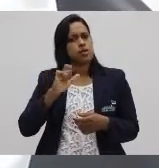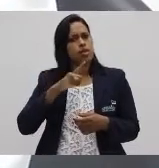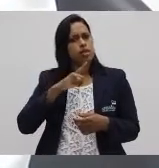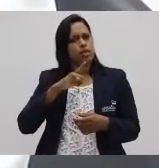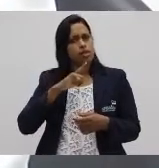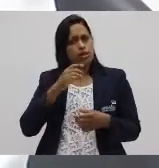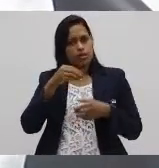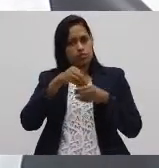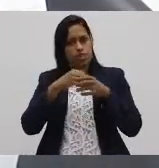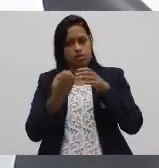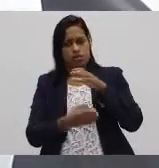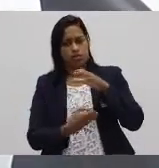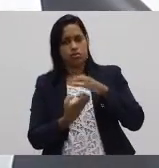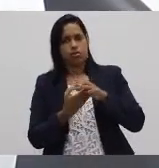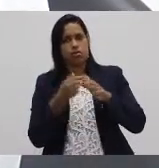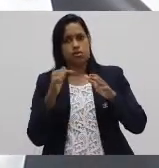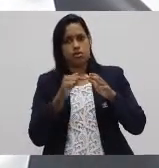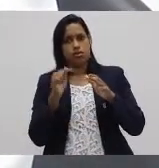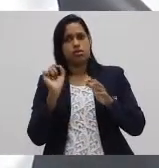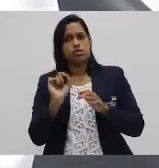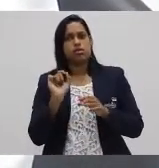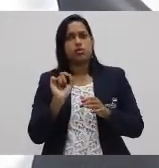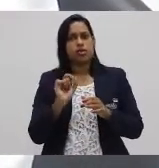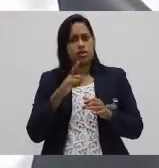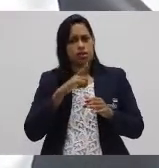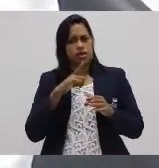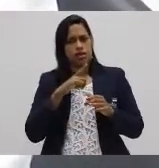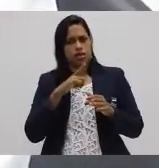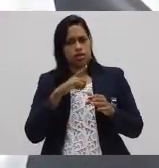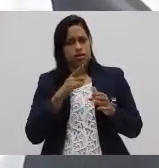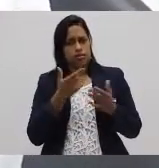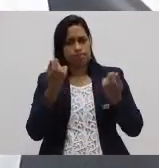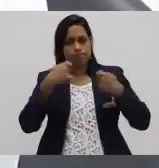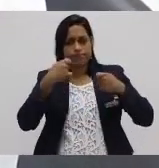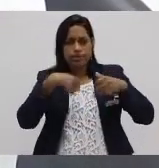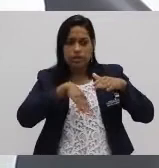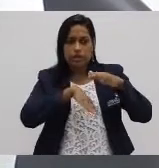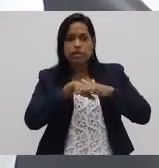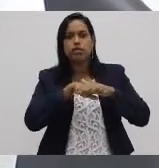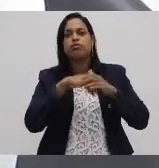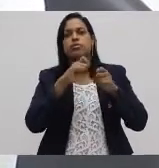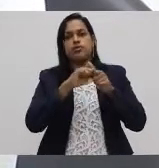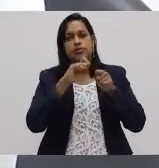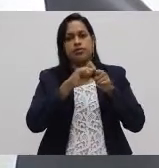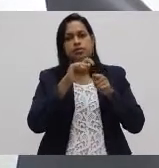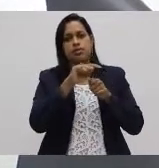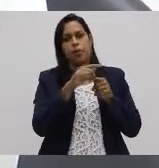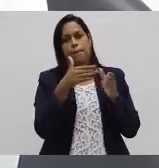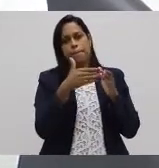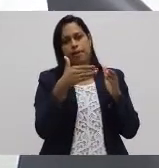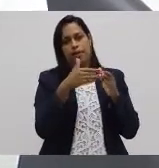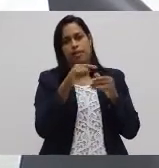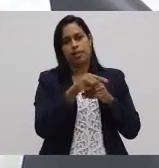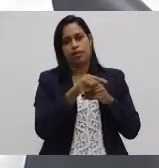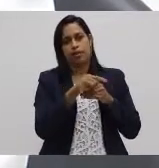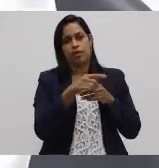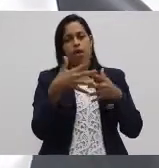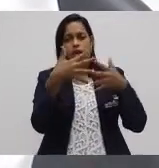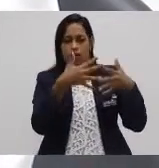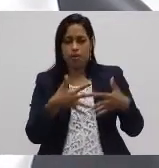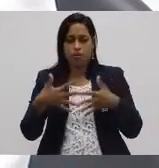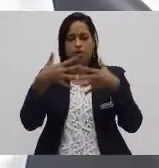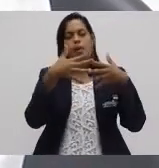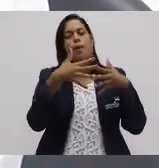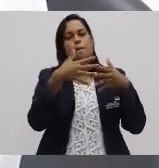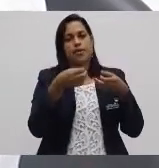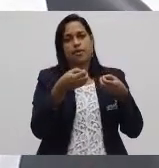existem na empresa os estoques necessários para executar esse pedido. E se existem também caminhões para entregar esses pedidos quando eles forem